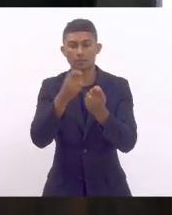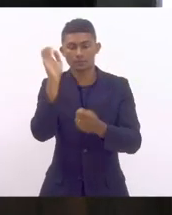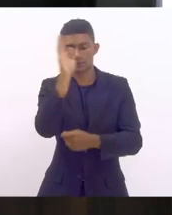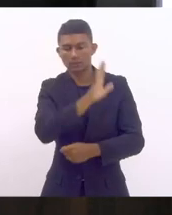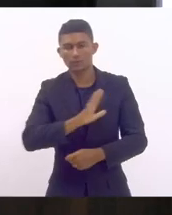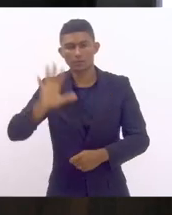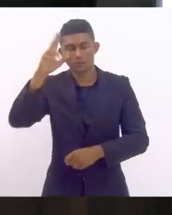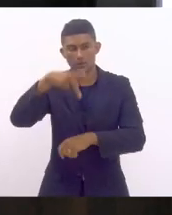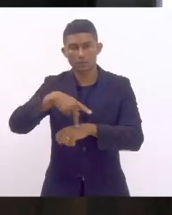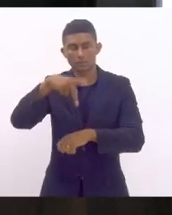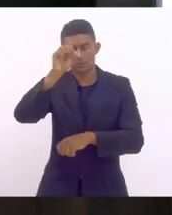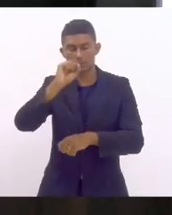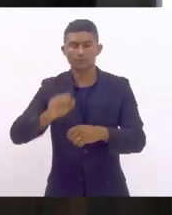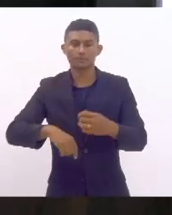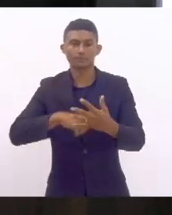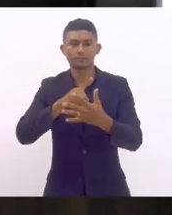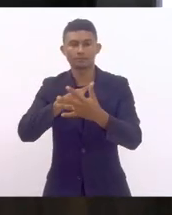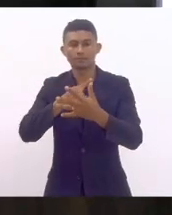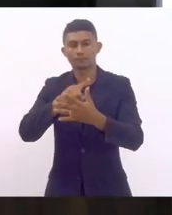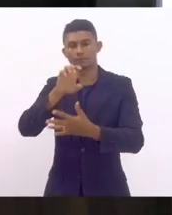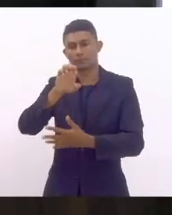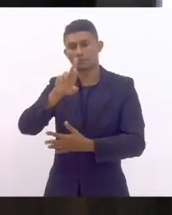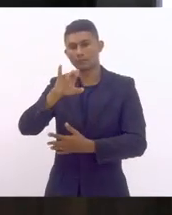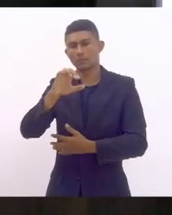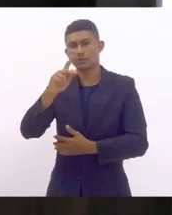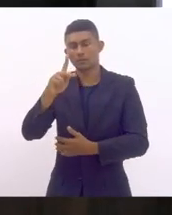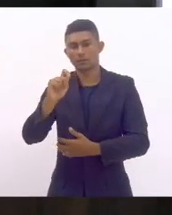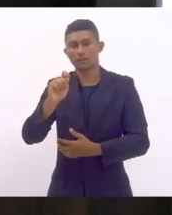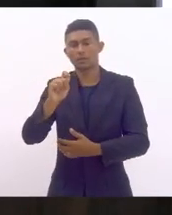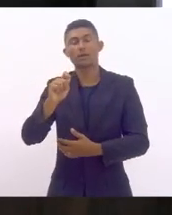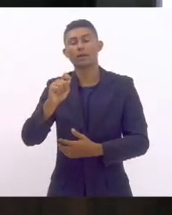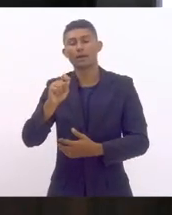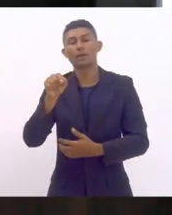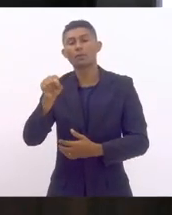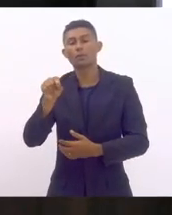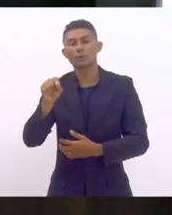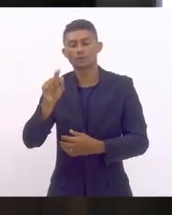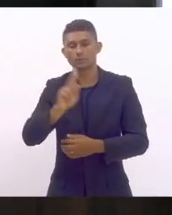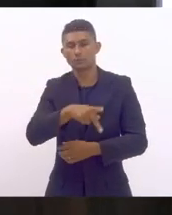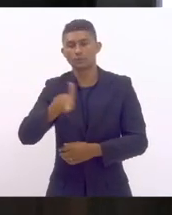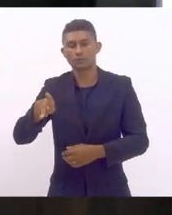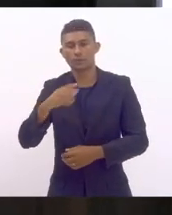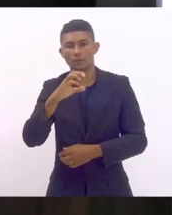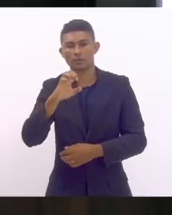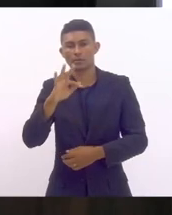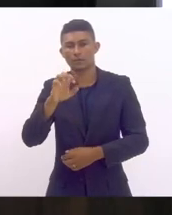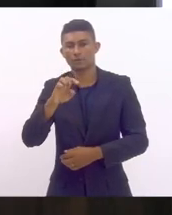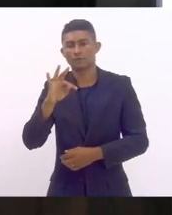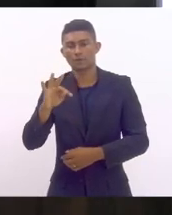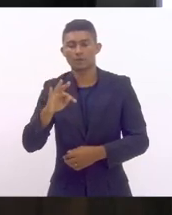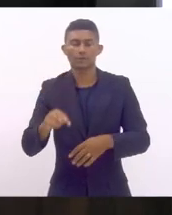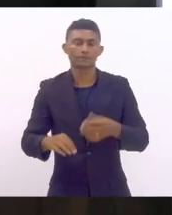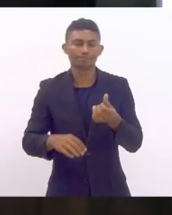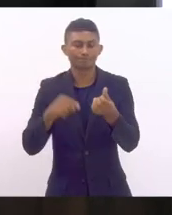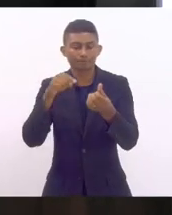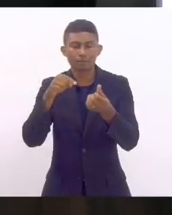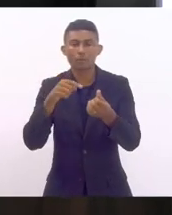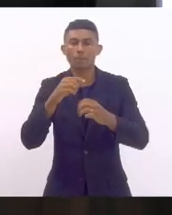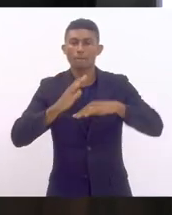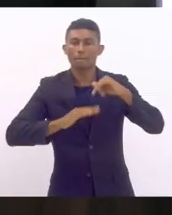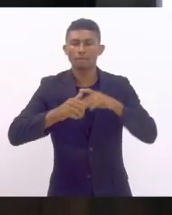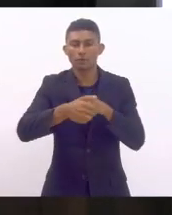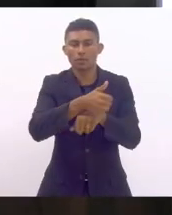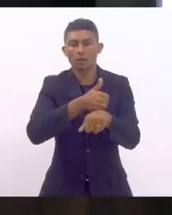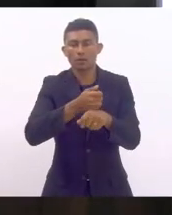A Érica tá aqui mo tu professor do CEFET os economistas Gustavo Martins da associação